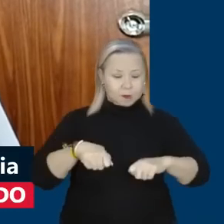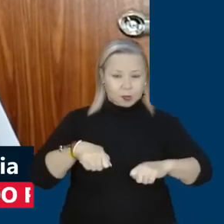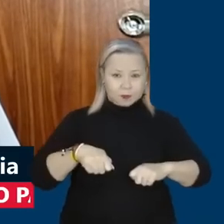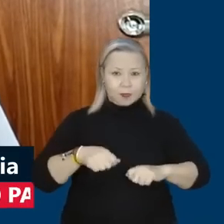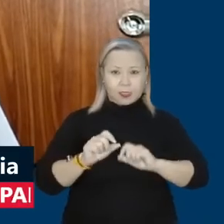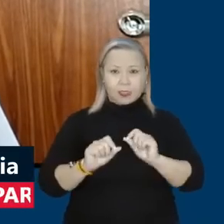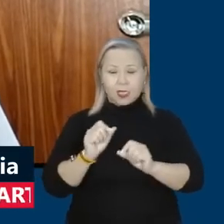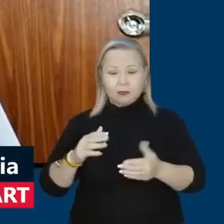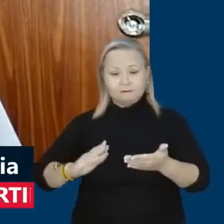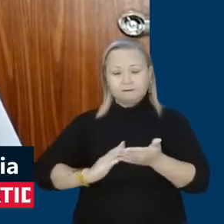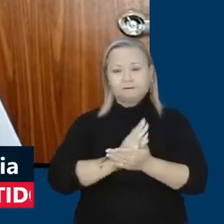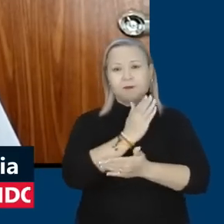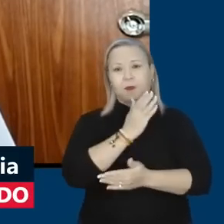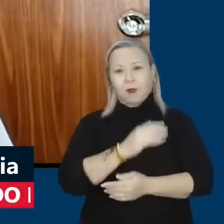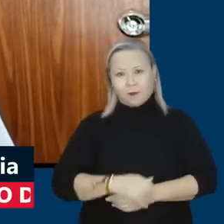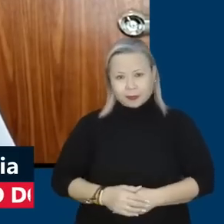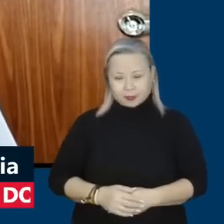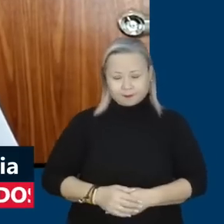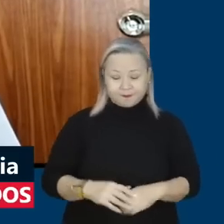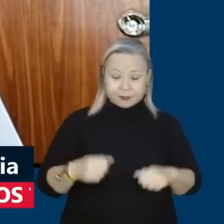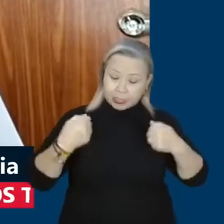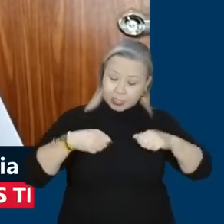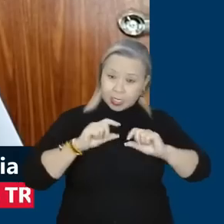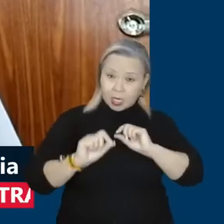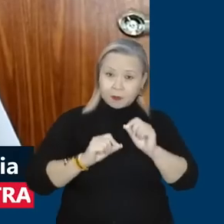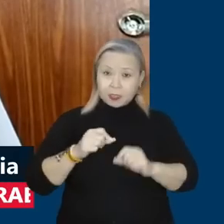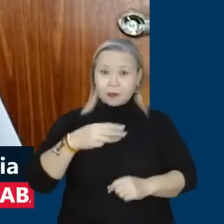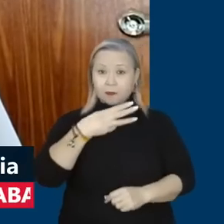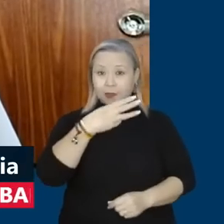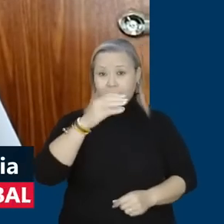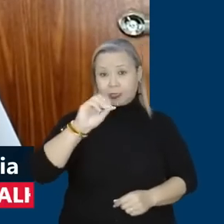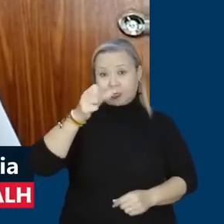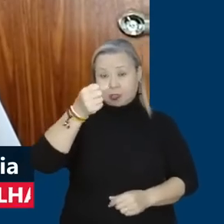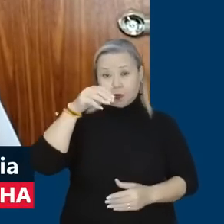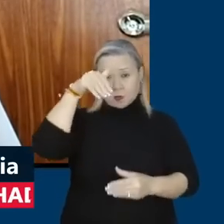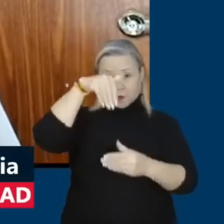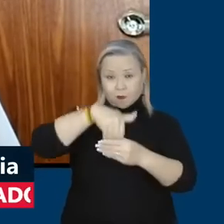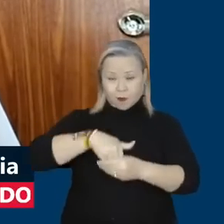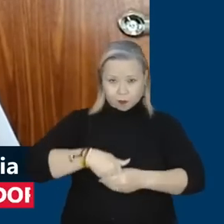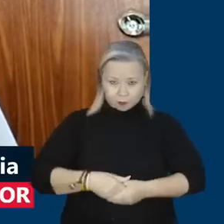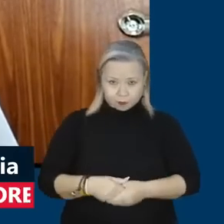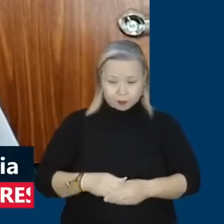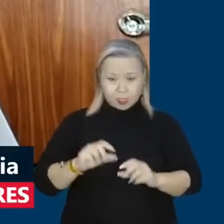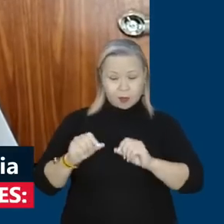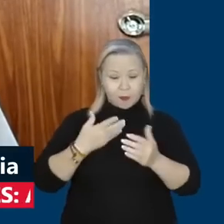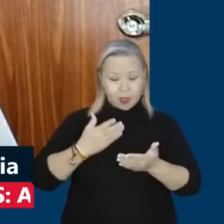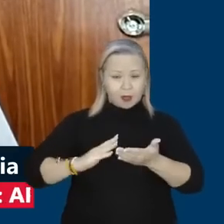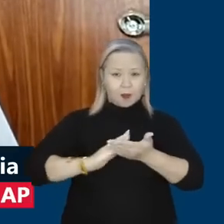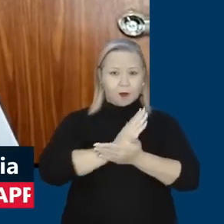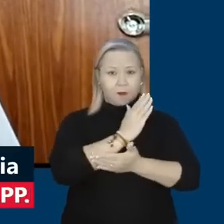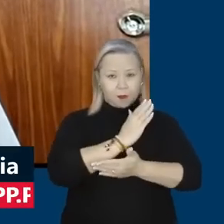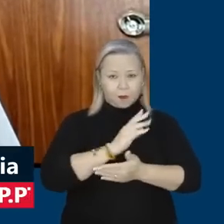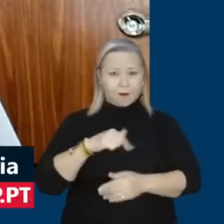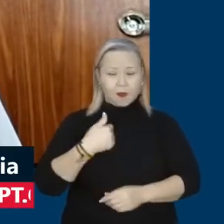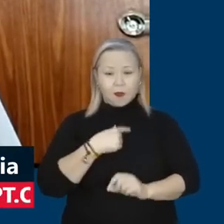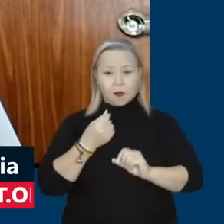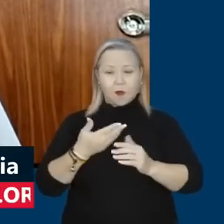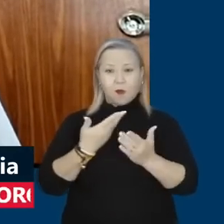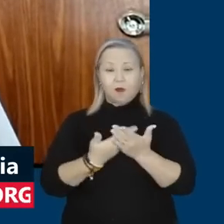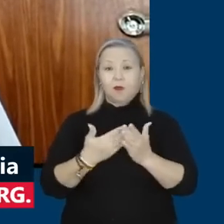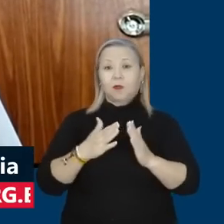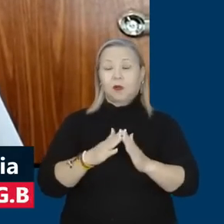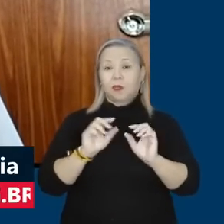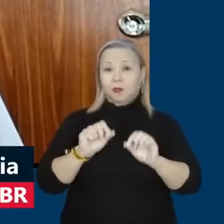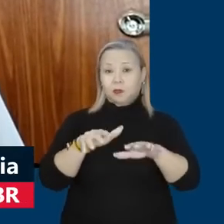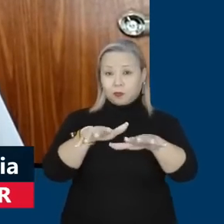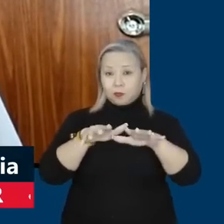da aprovação. Nós precisamos de 308 votos para aprovar. O nosso colégio aqui é de